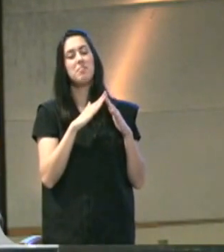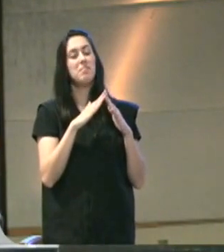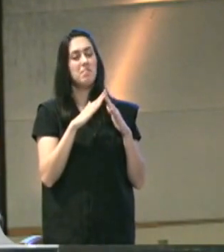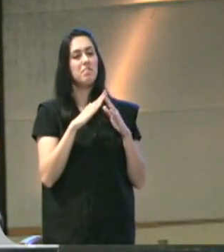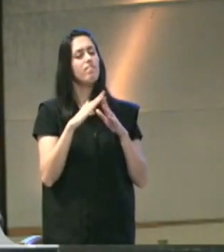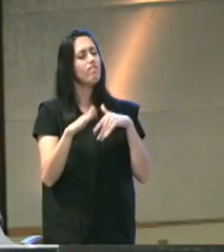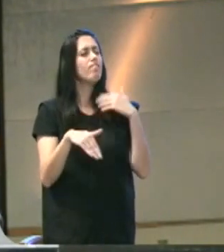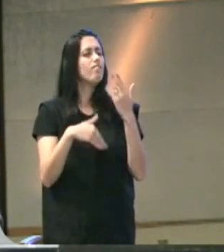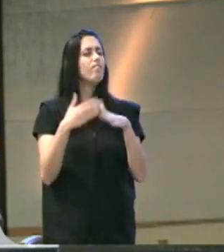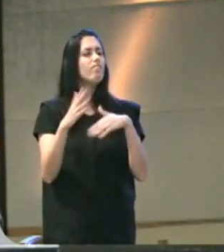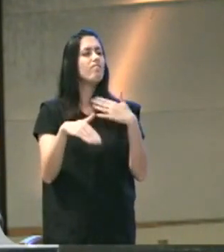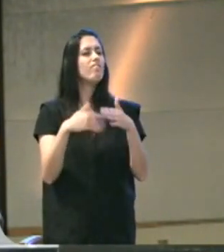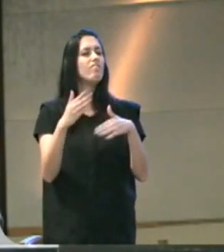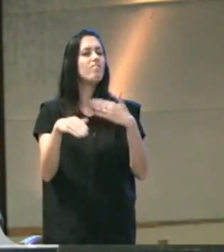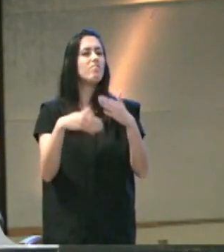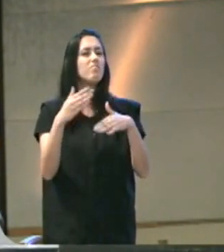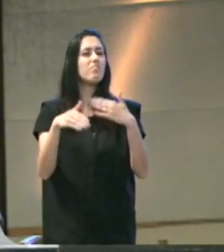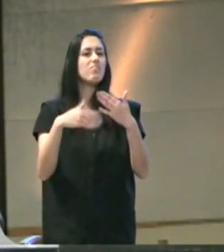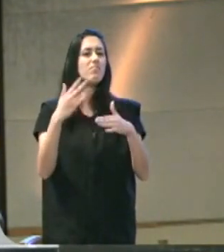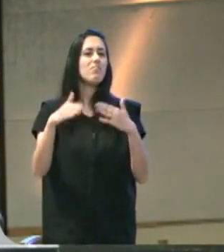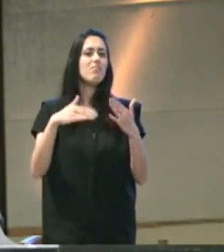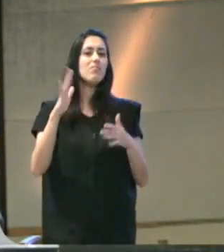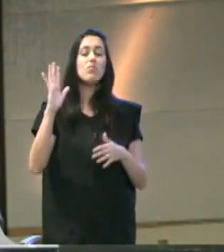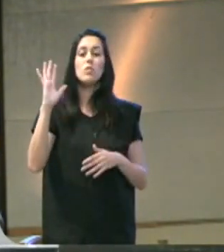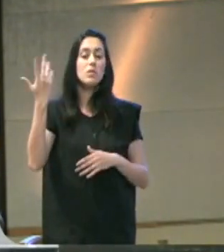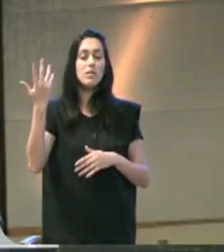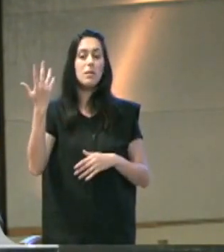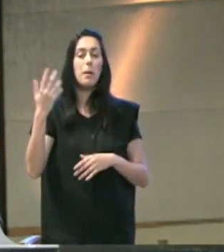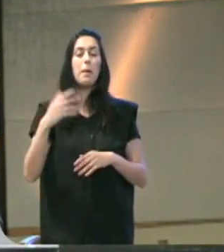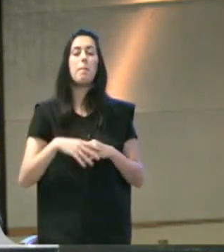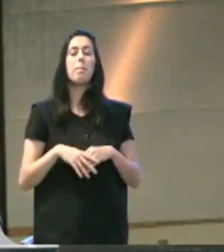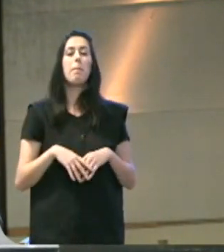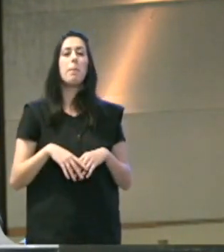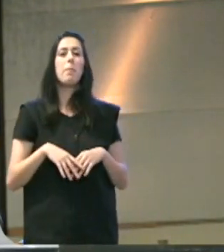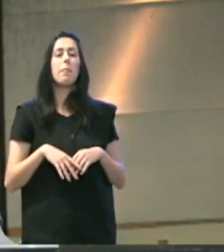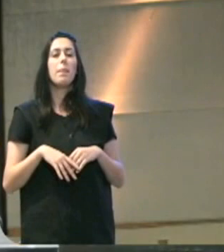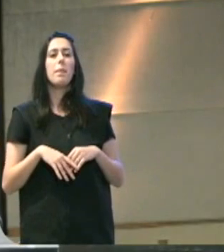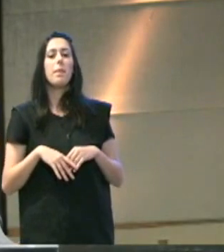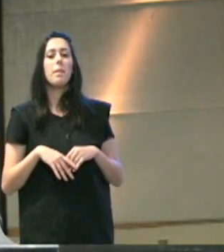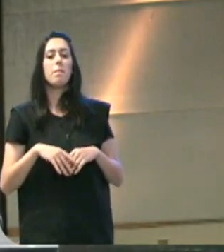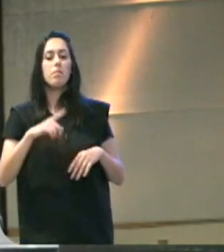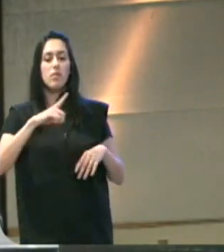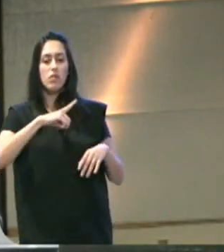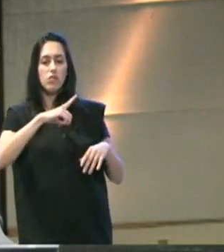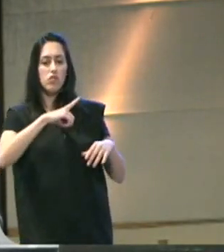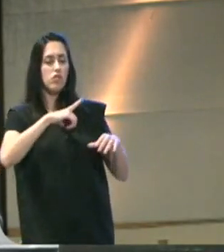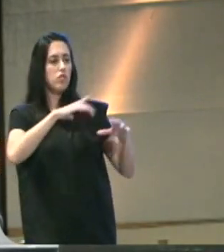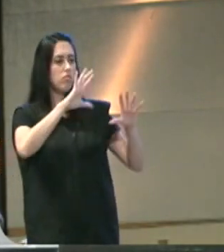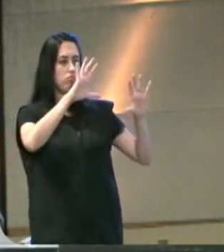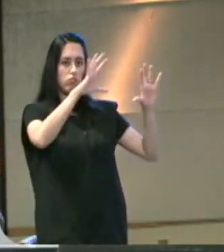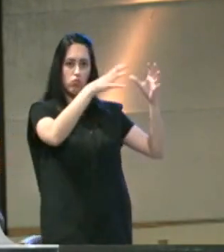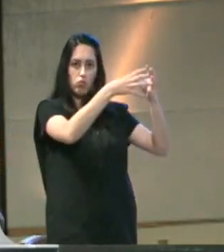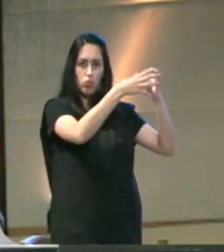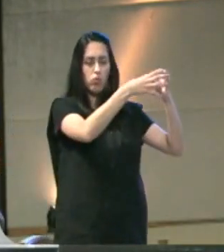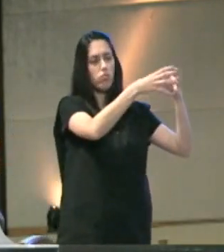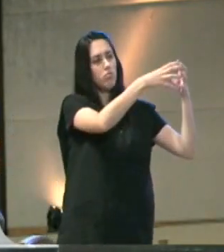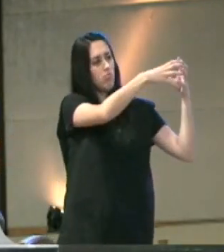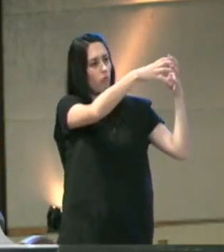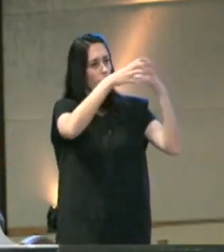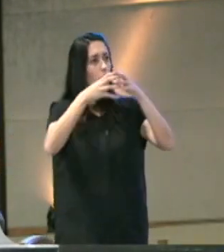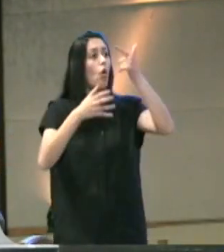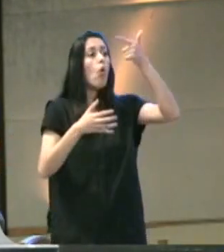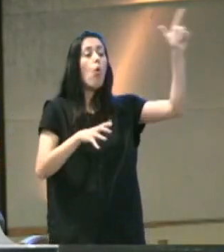Passou todo esse tempo, e um dia veio uma comitiva, e essa comitiva veio dessa outra